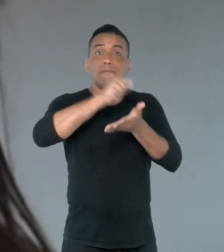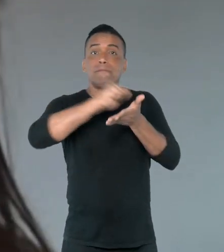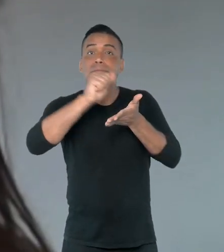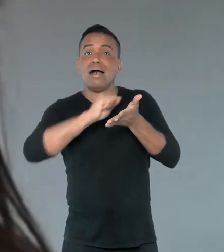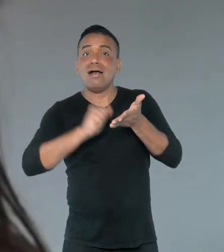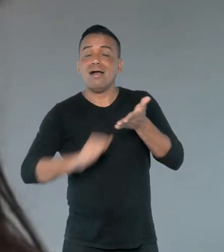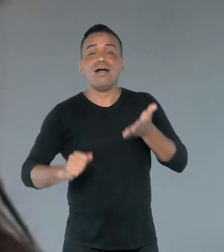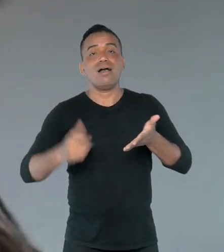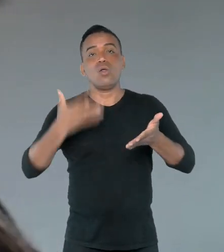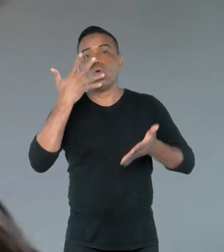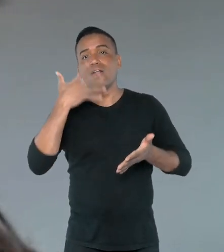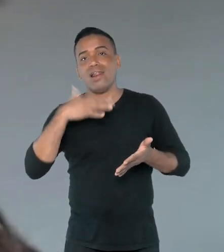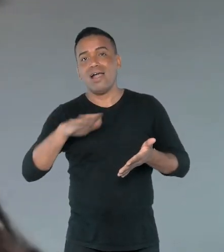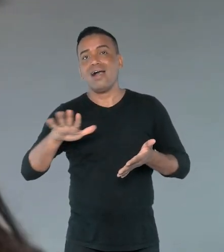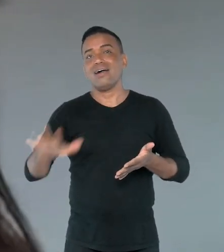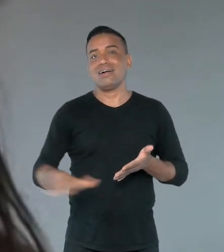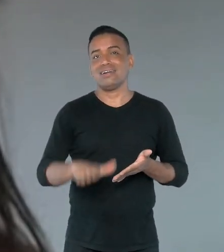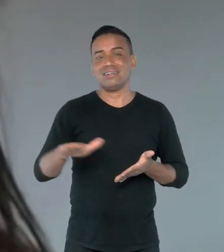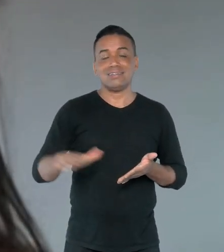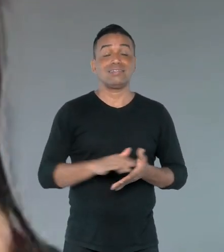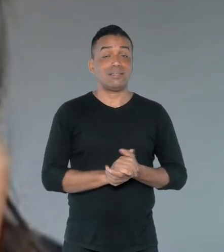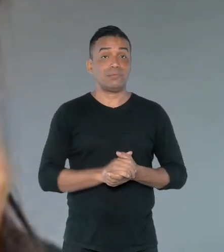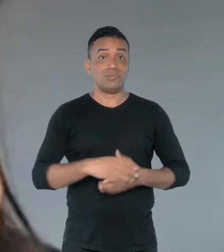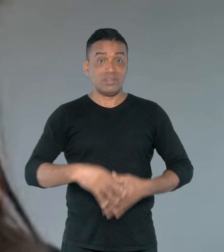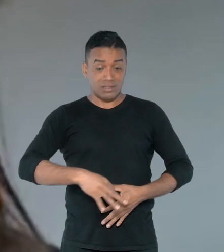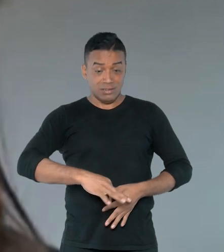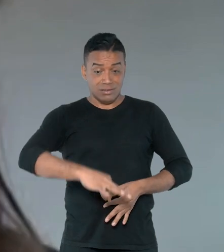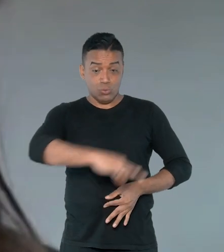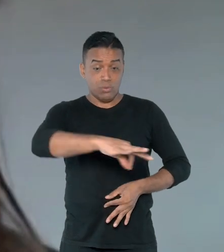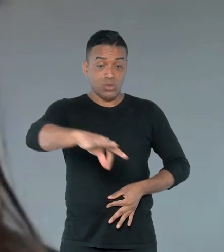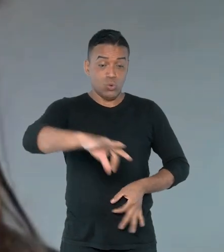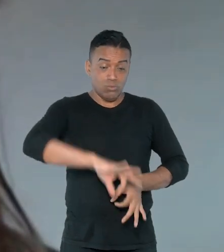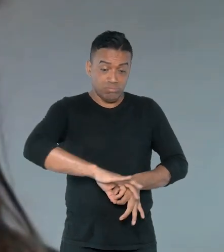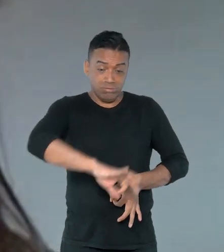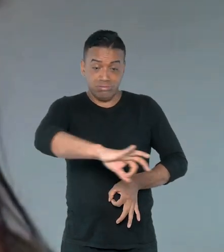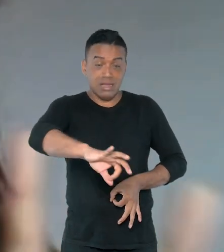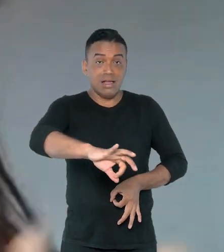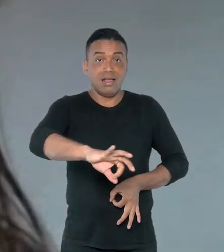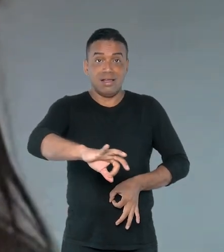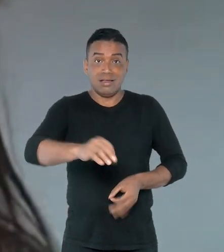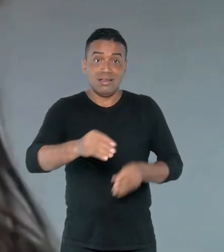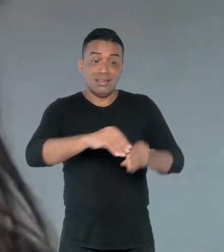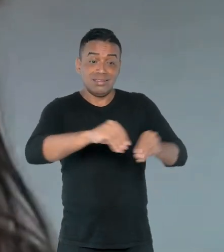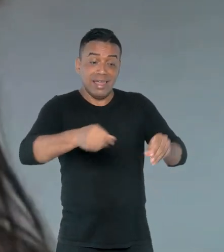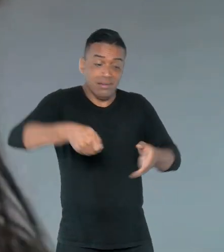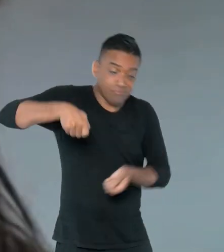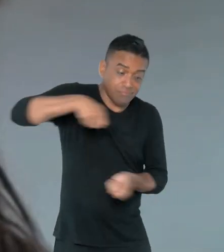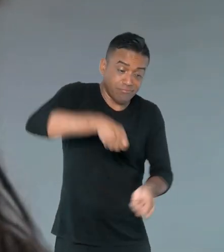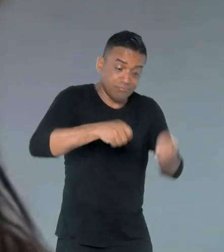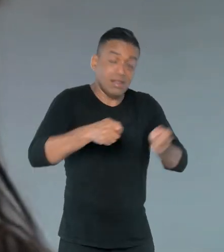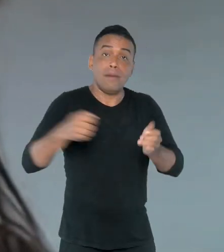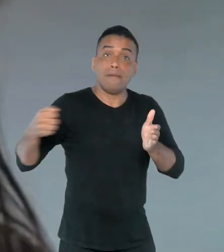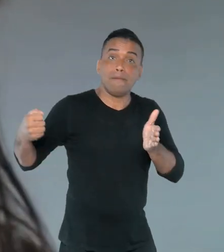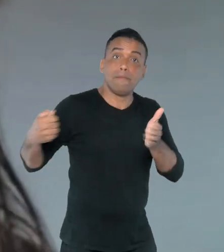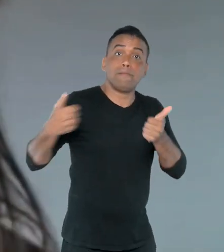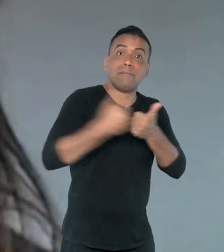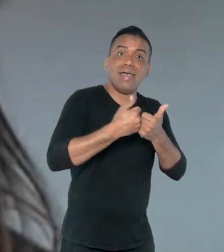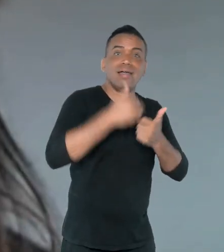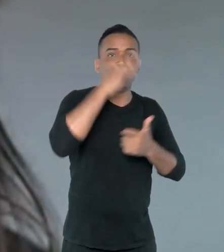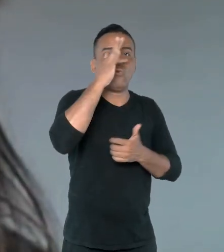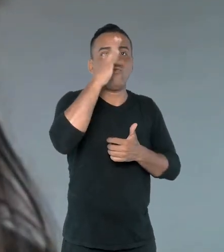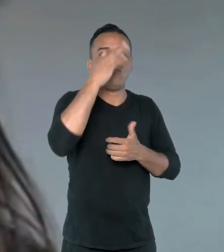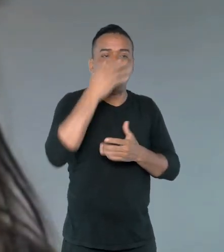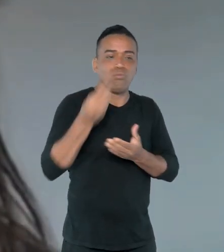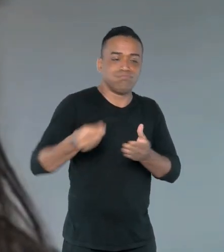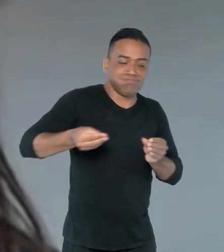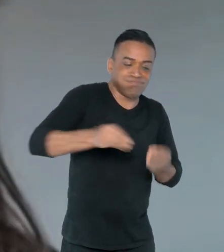enterrar o umbigo no pé de roseira. Então, assim, a gente vai observando costumes da